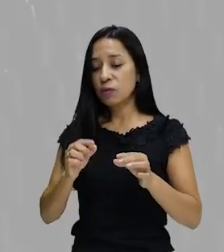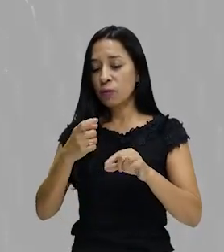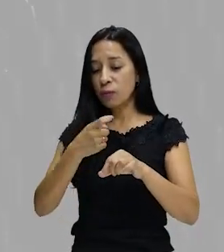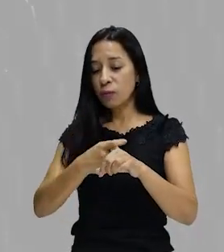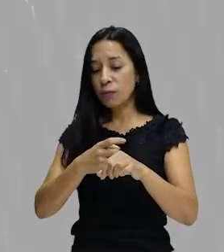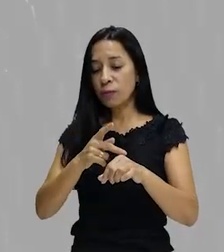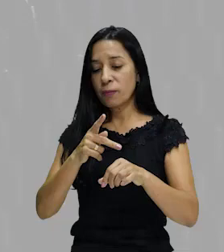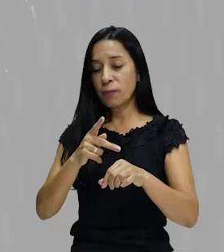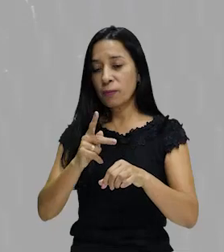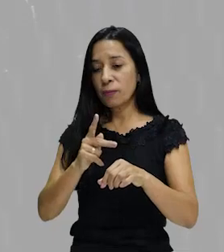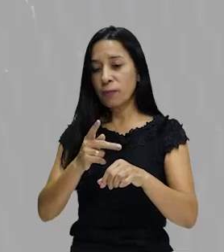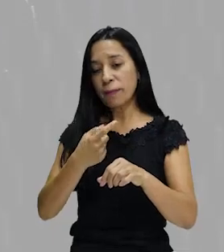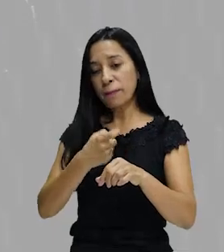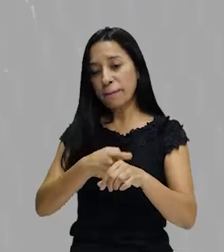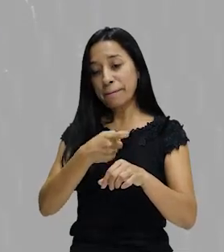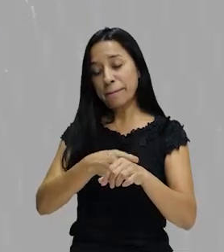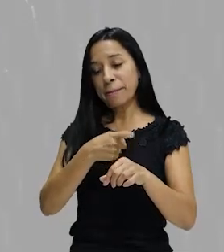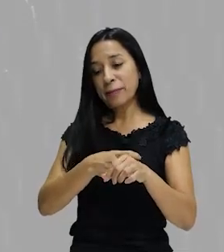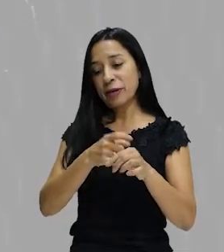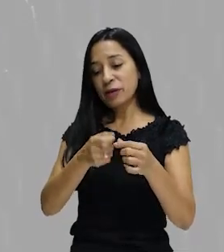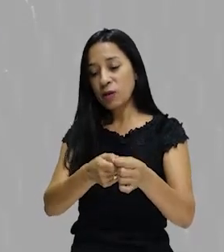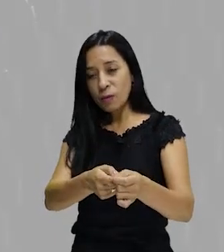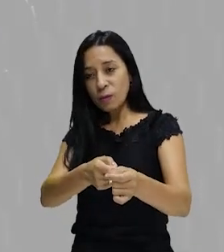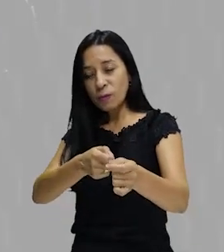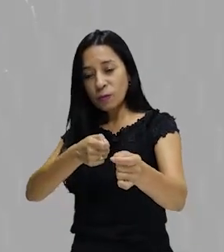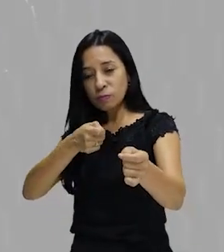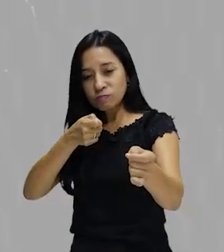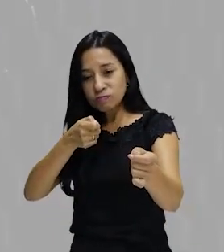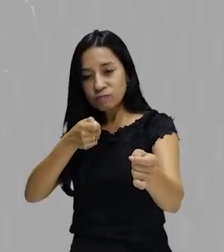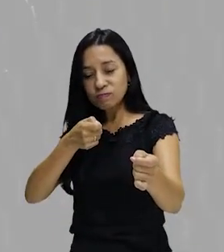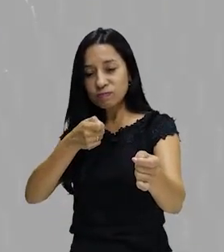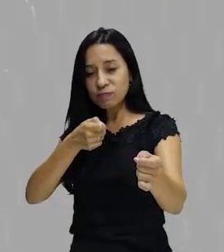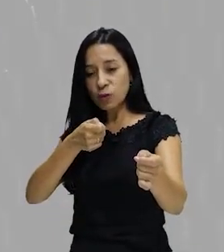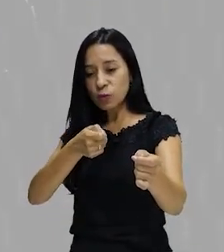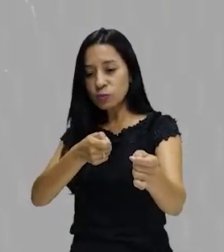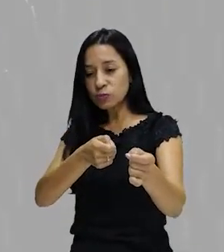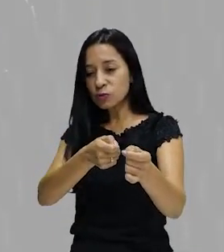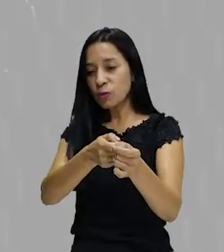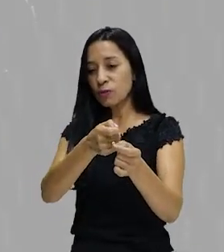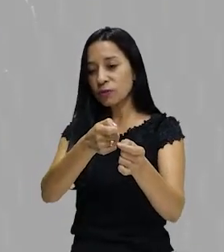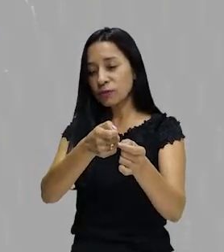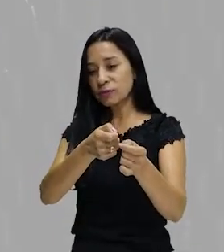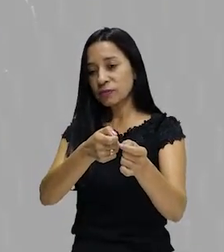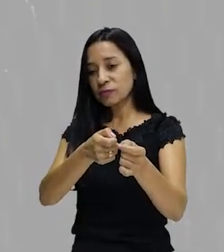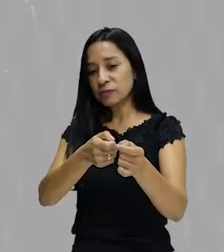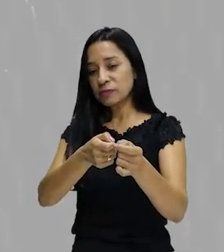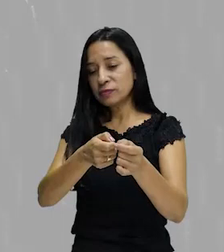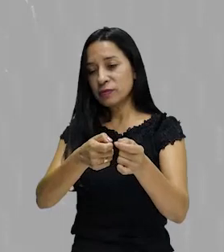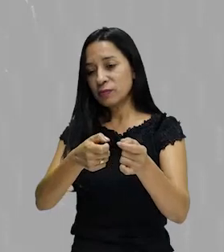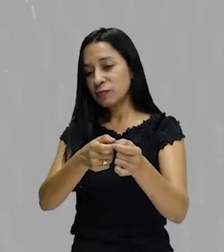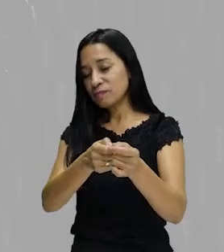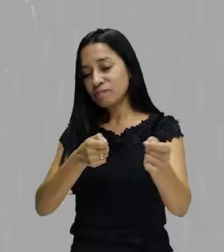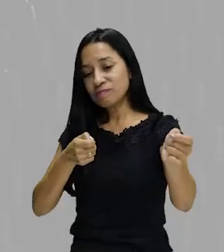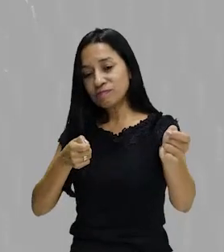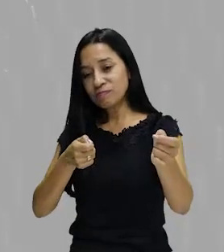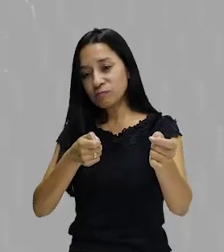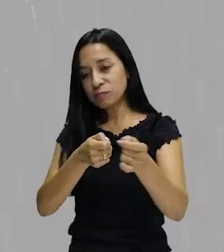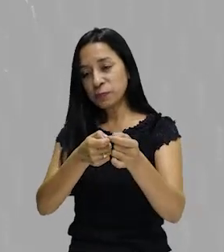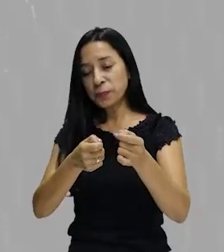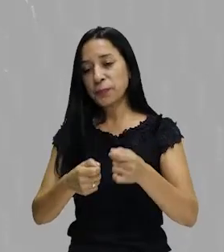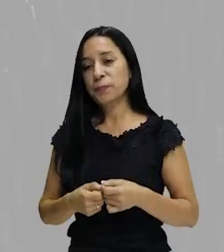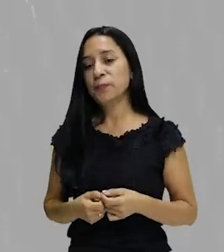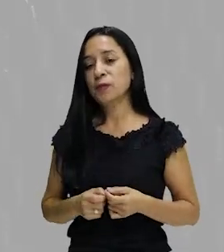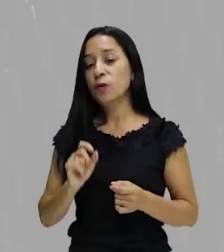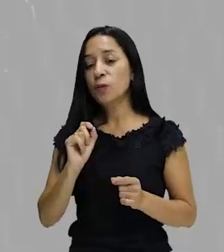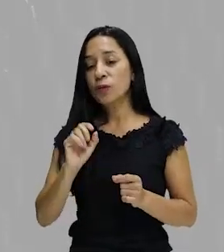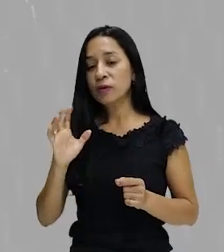É assim que se faz? Coloca a pedrinha, estica, quando solta, ele retorna para o seu tamanho original, certo?